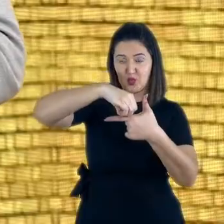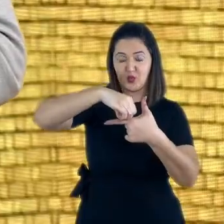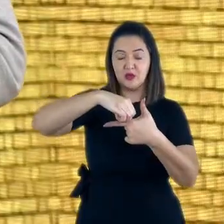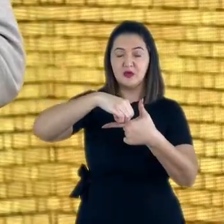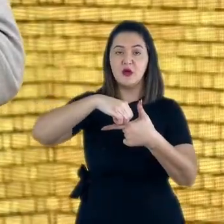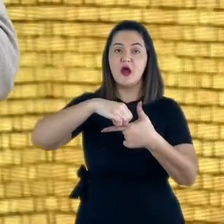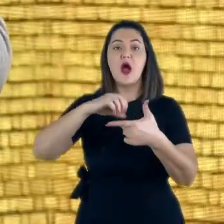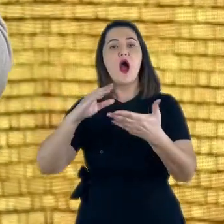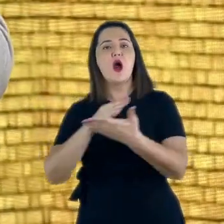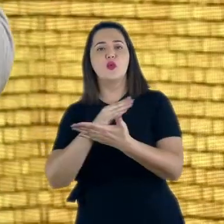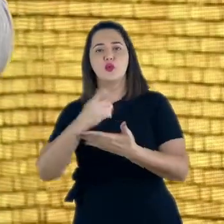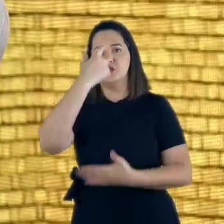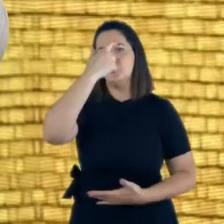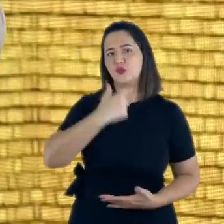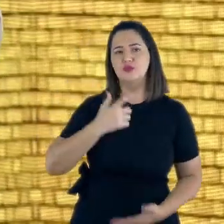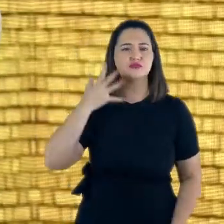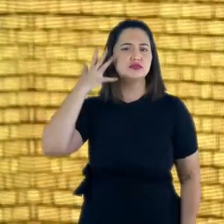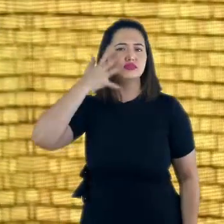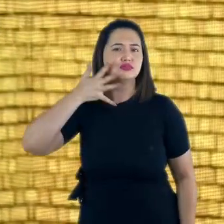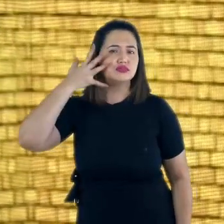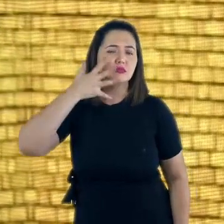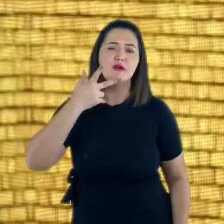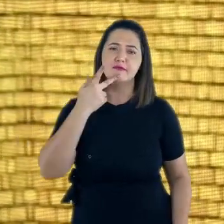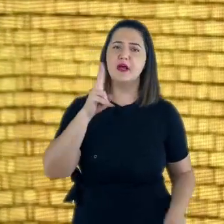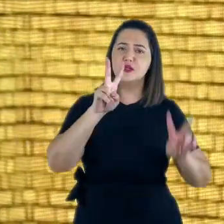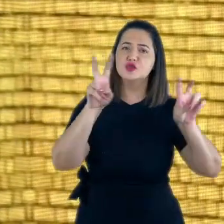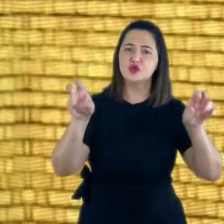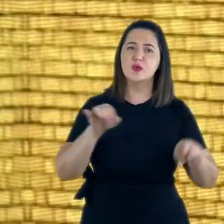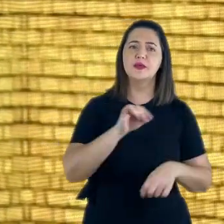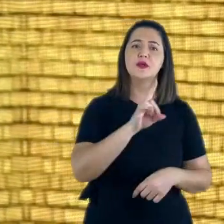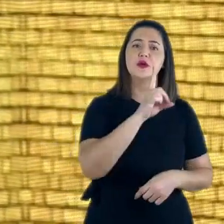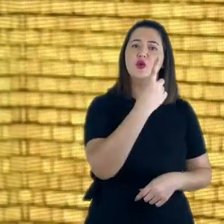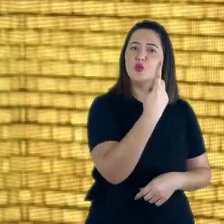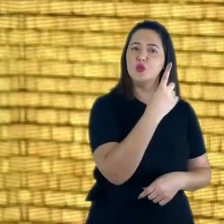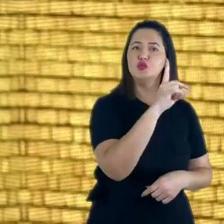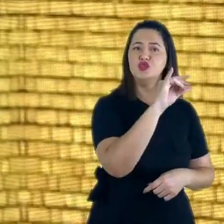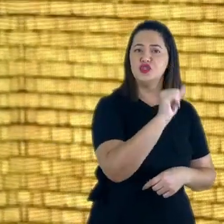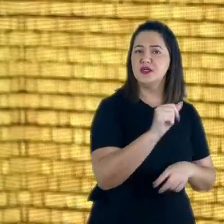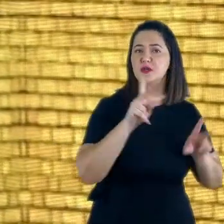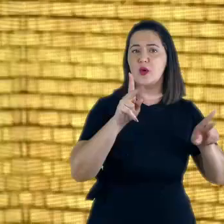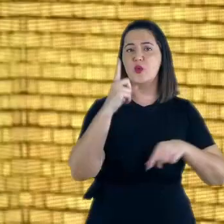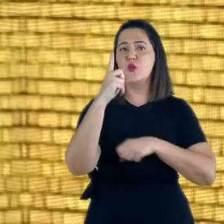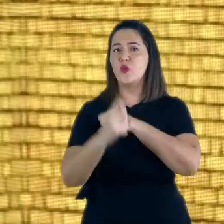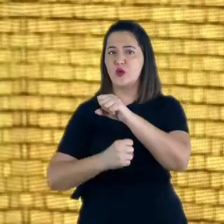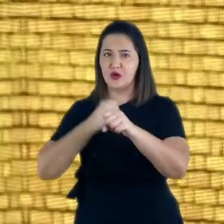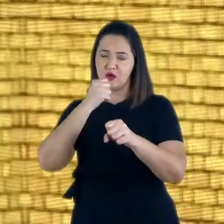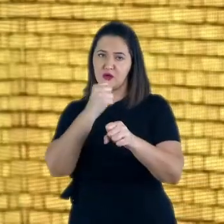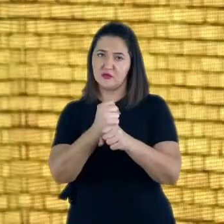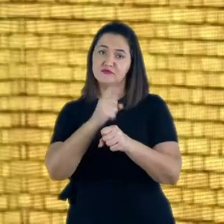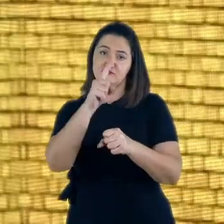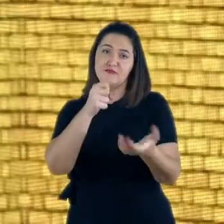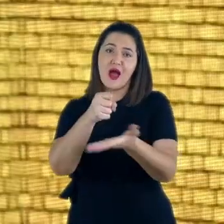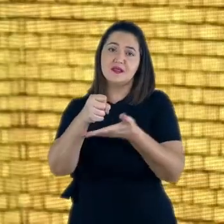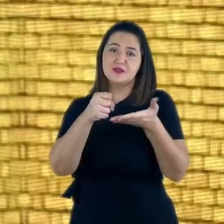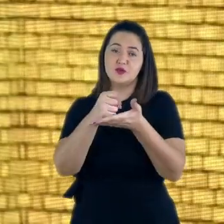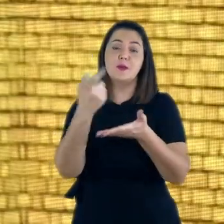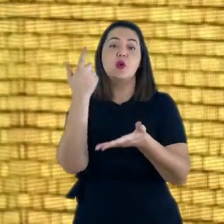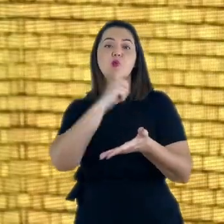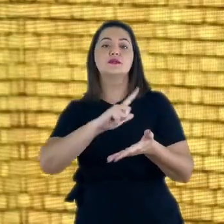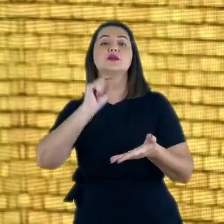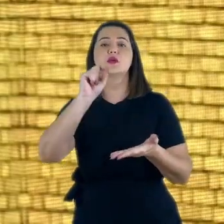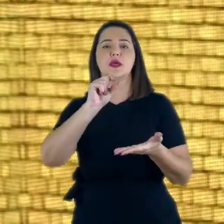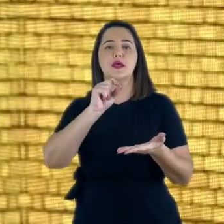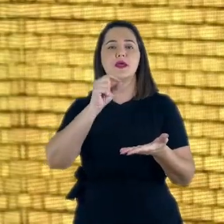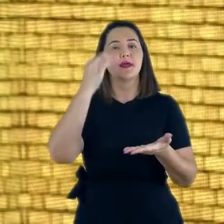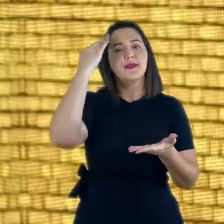que os apresentadores advogam esse sistema dia-ano como referência básica para entendermos as profecias